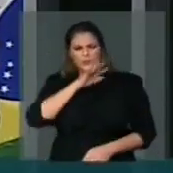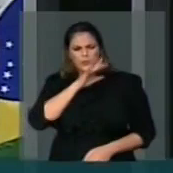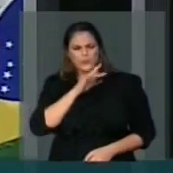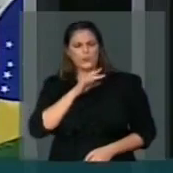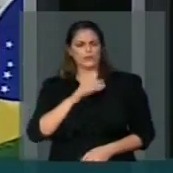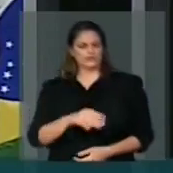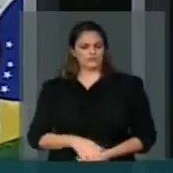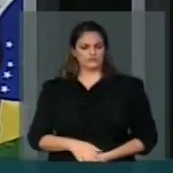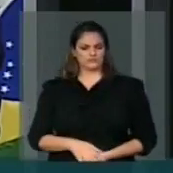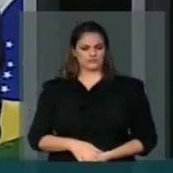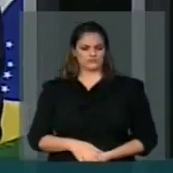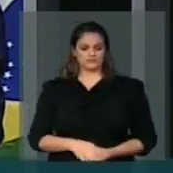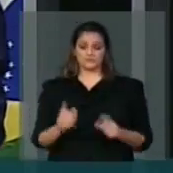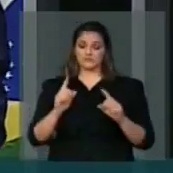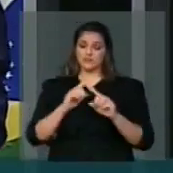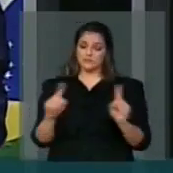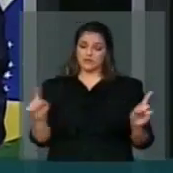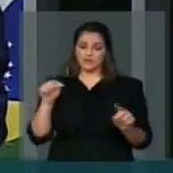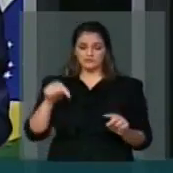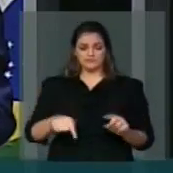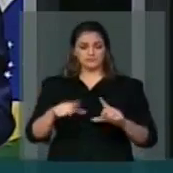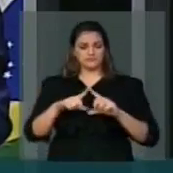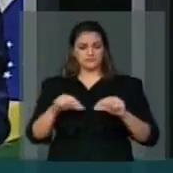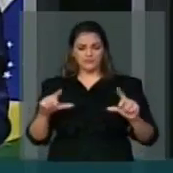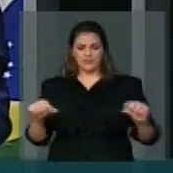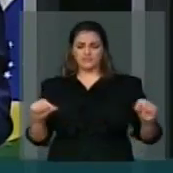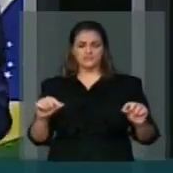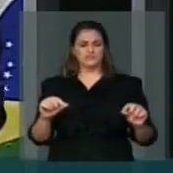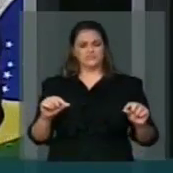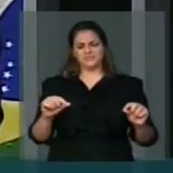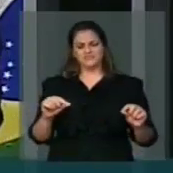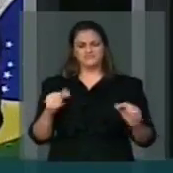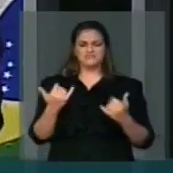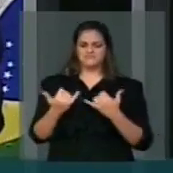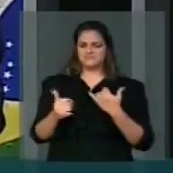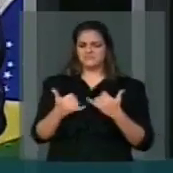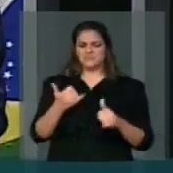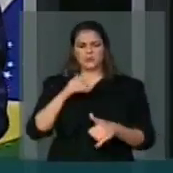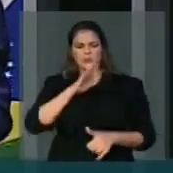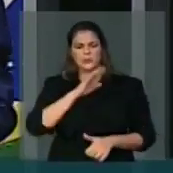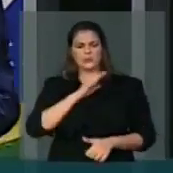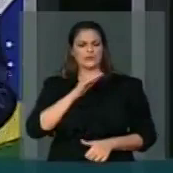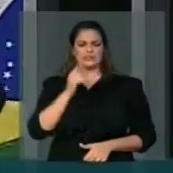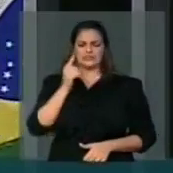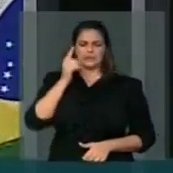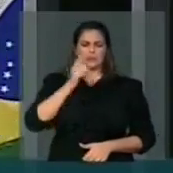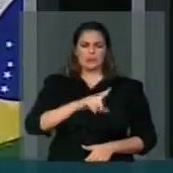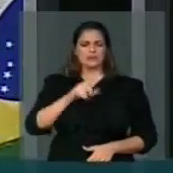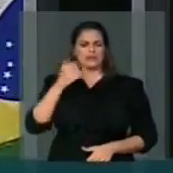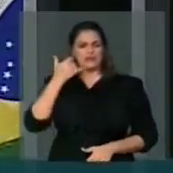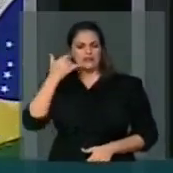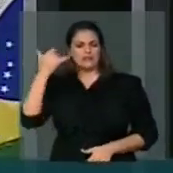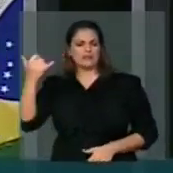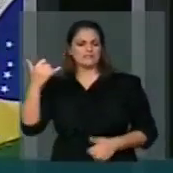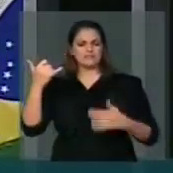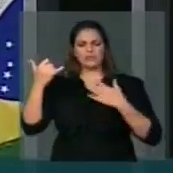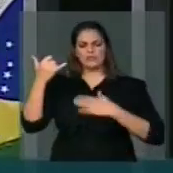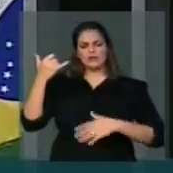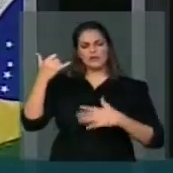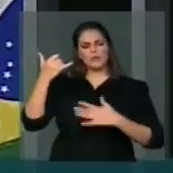É evidente que não é muito diferente daqui de Brasília, deputado Augusto. Ninguém consegue mais fazer uma ligação